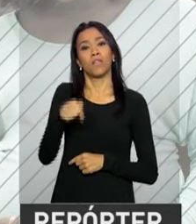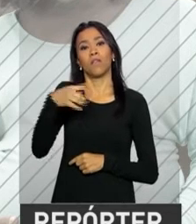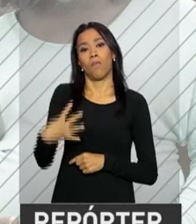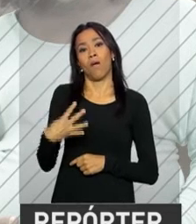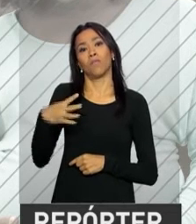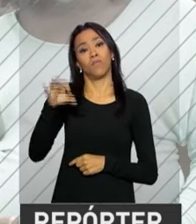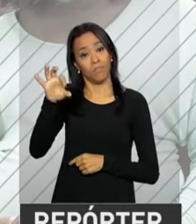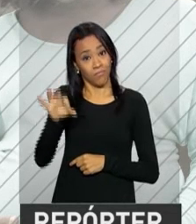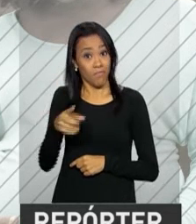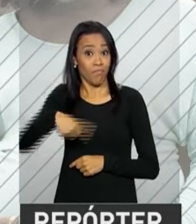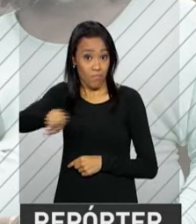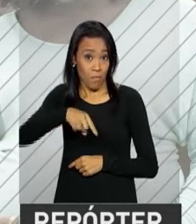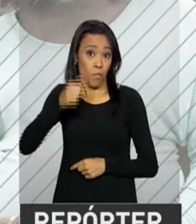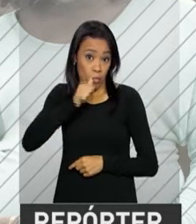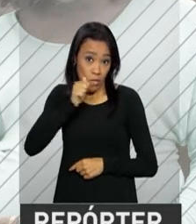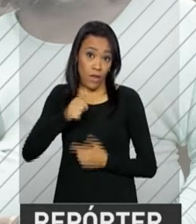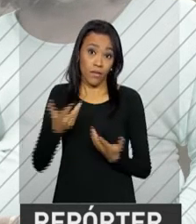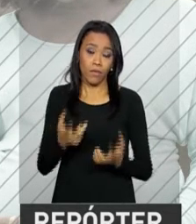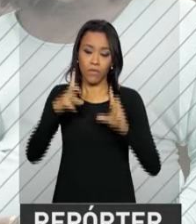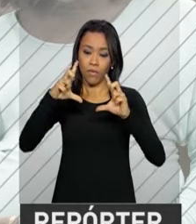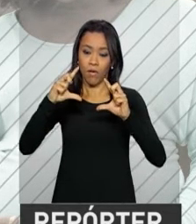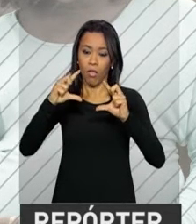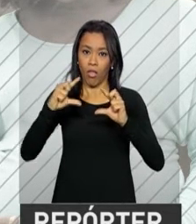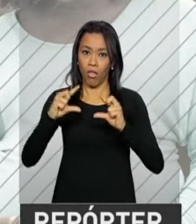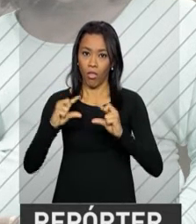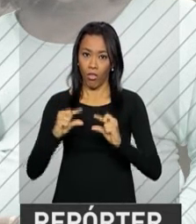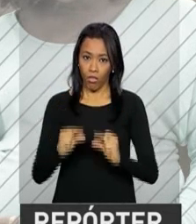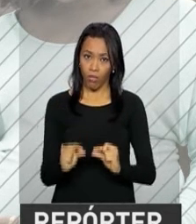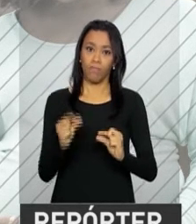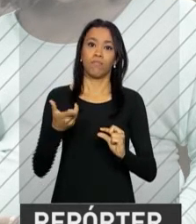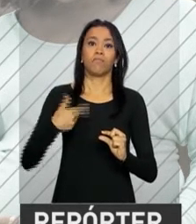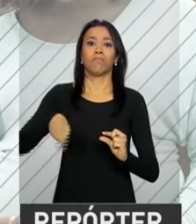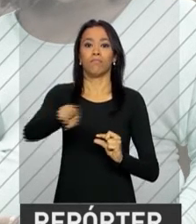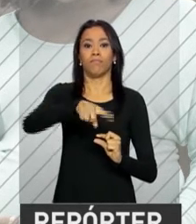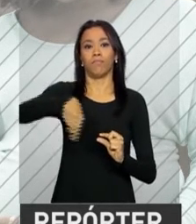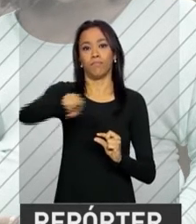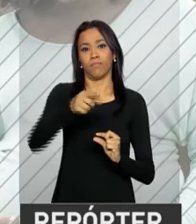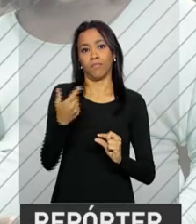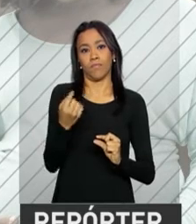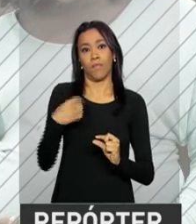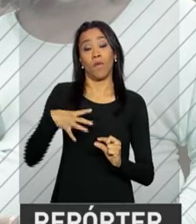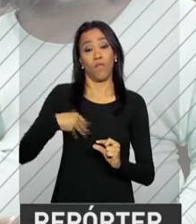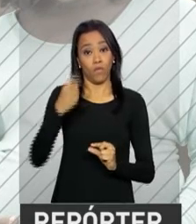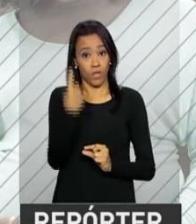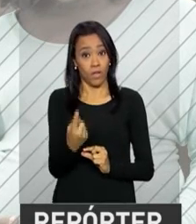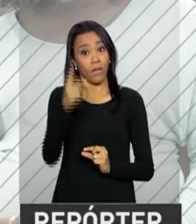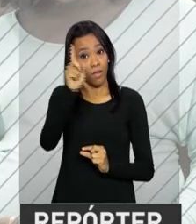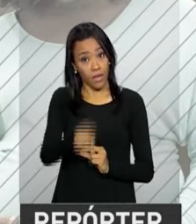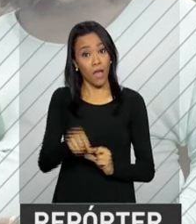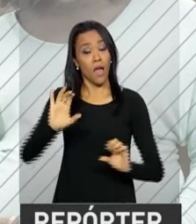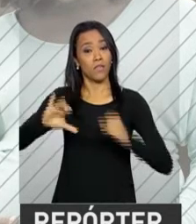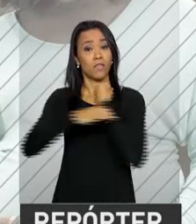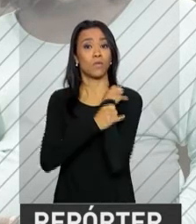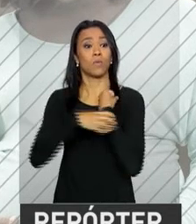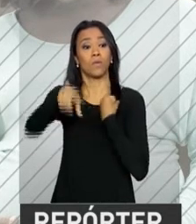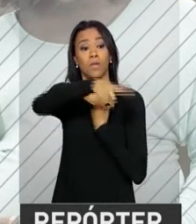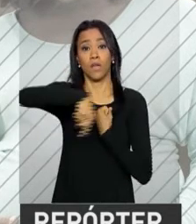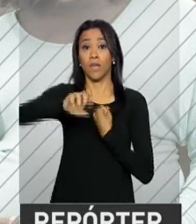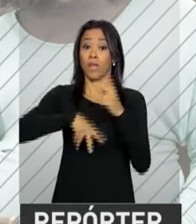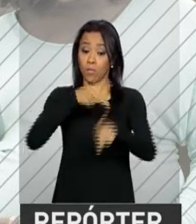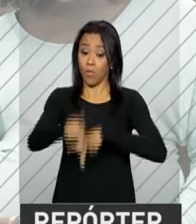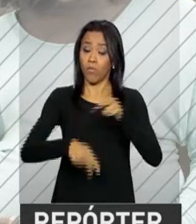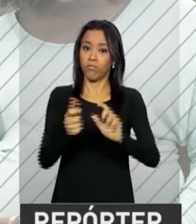filhos por mulher isso é abaixo da taxa de reposição de 2,1 filhos por mulher que é o número que garante que a população